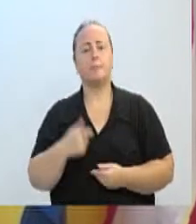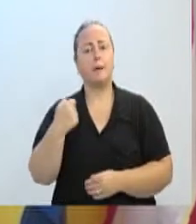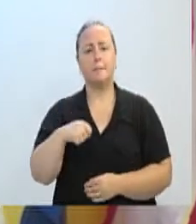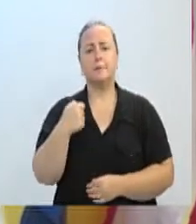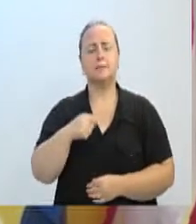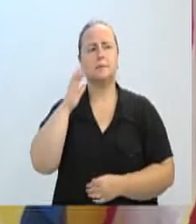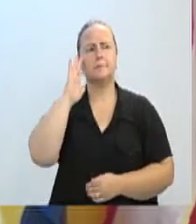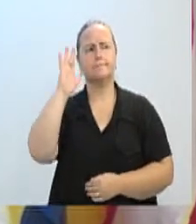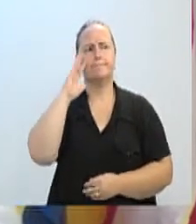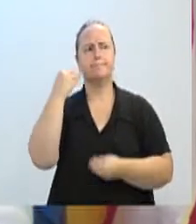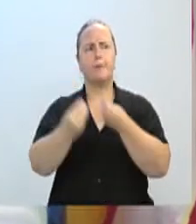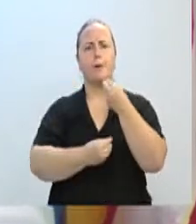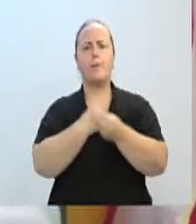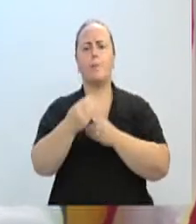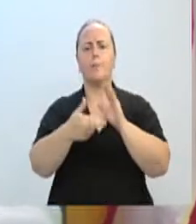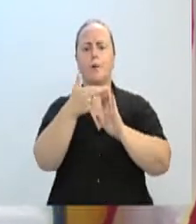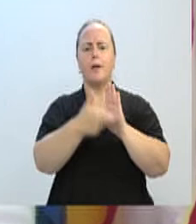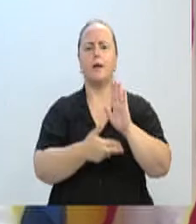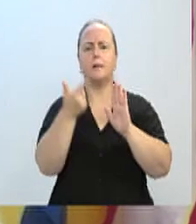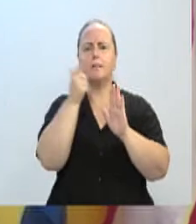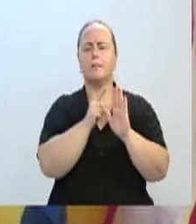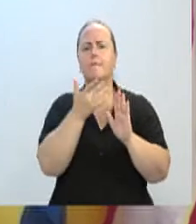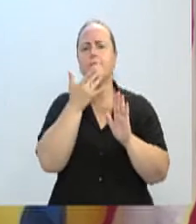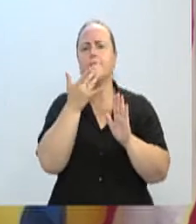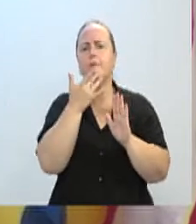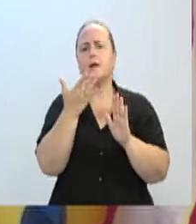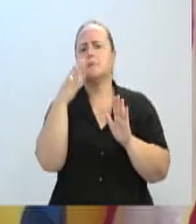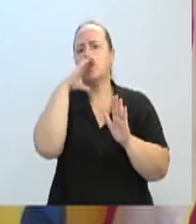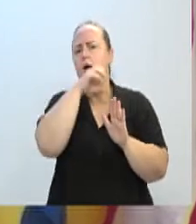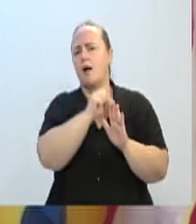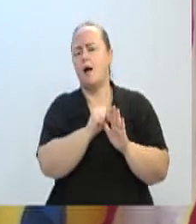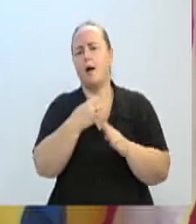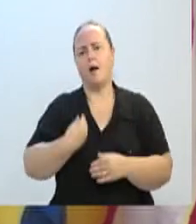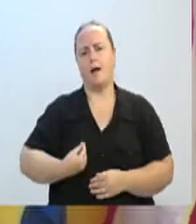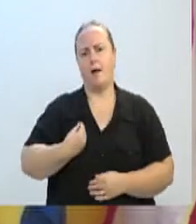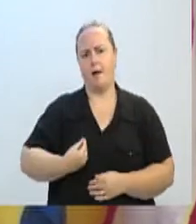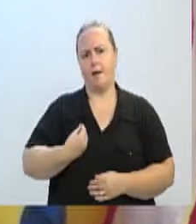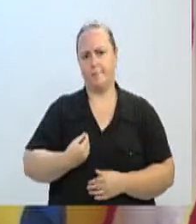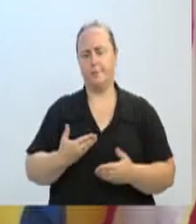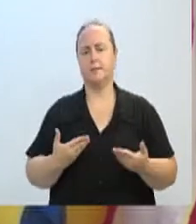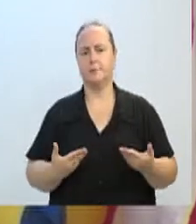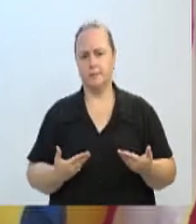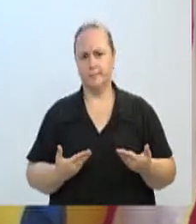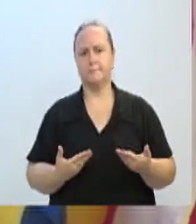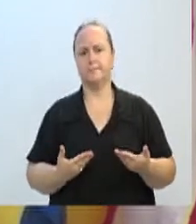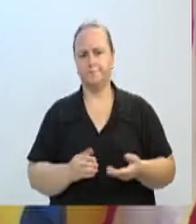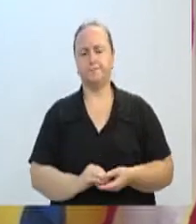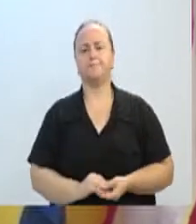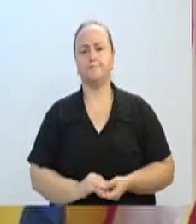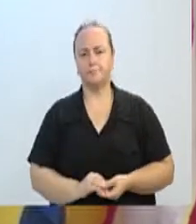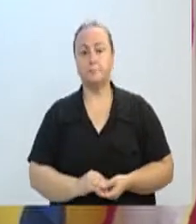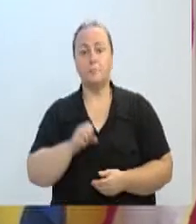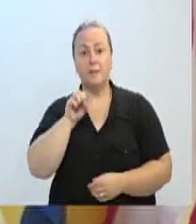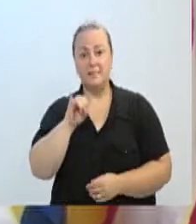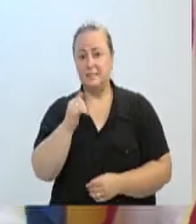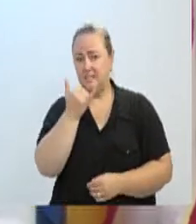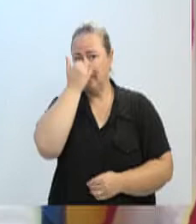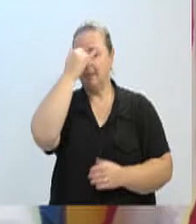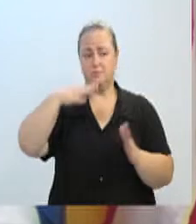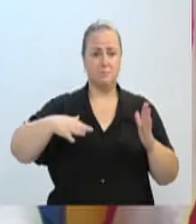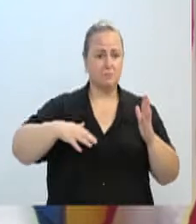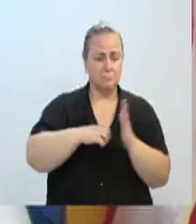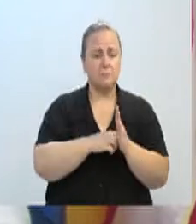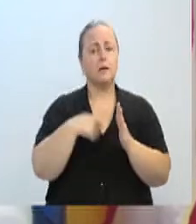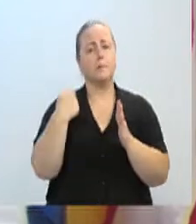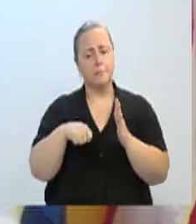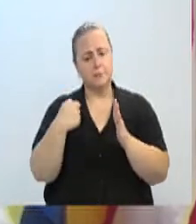regulamentação que facilite a vida do cidadão, que, quando se envolve em algum acidente, pode requerer estas imagens, lógico, tudo dentro da legalidade